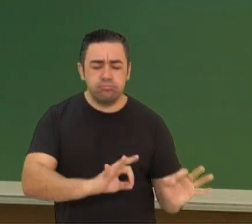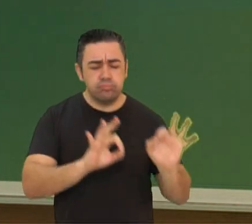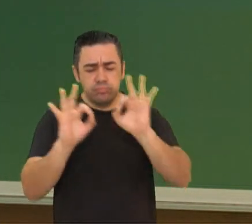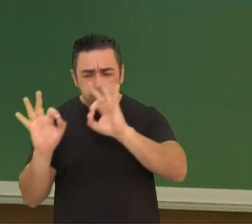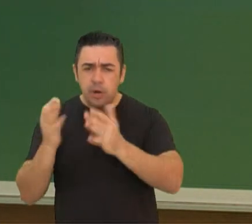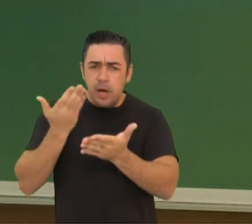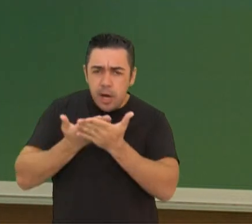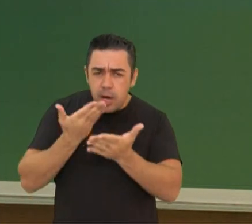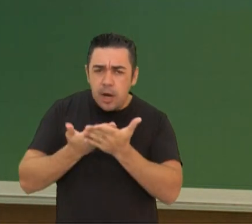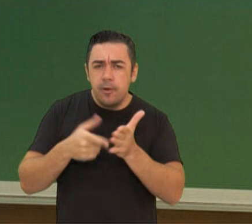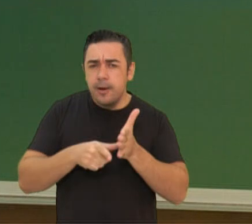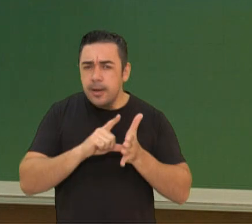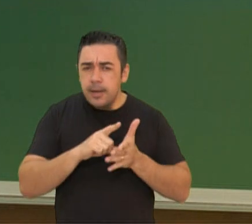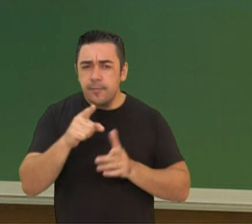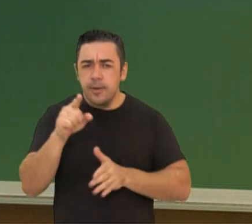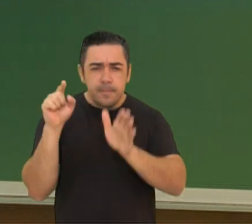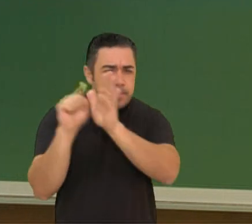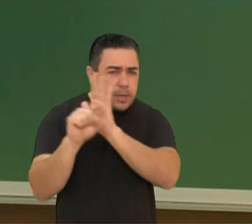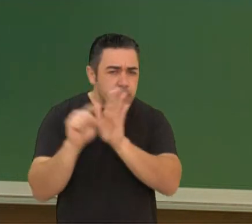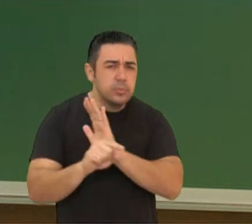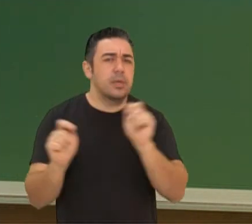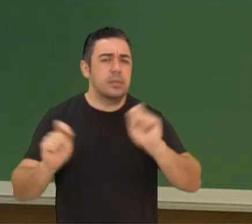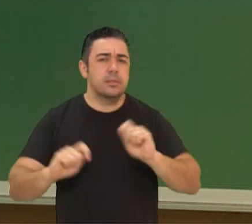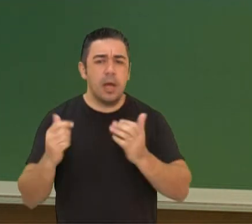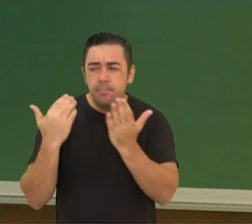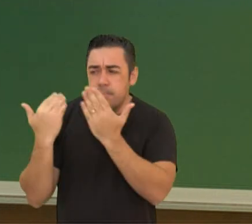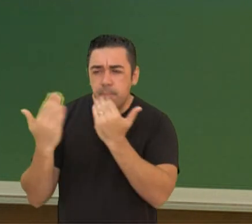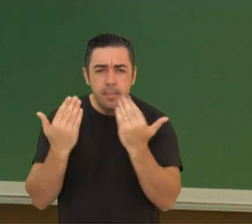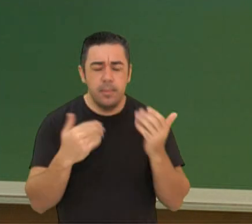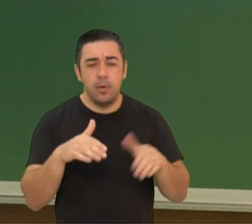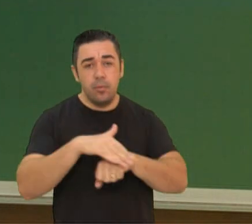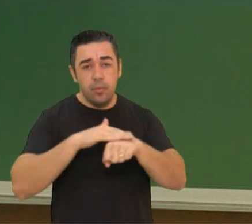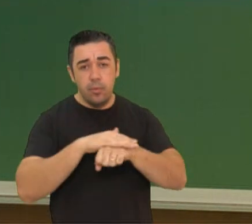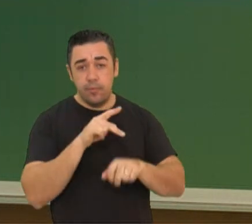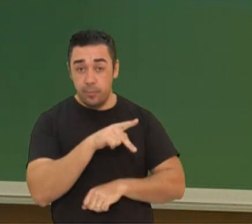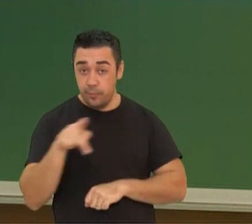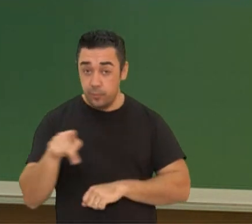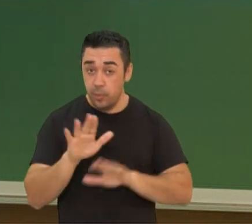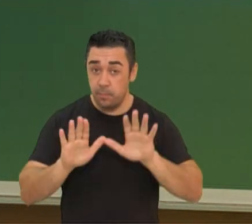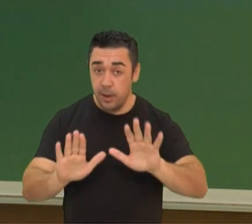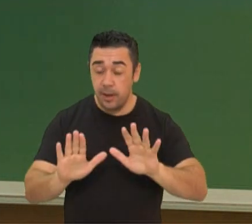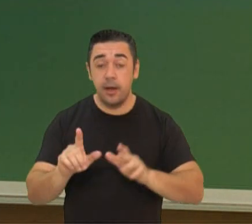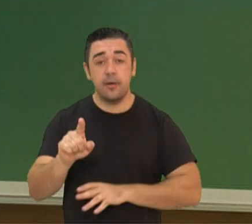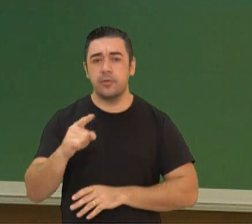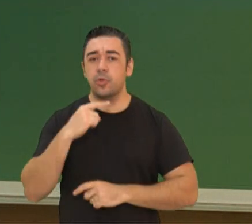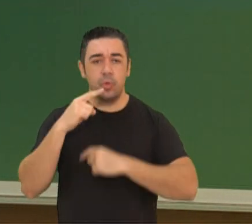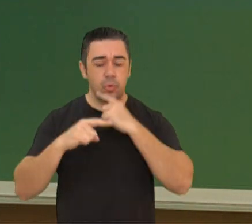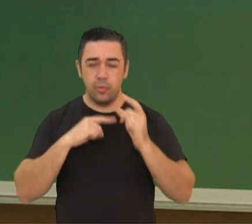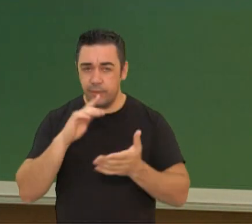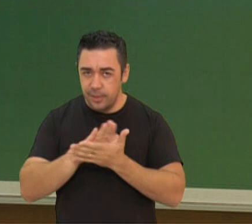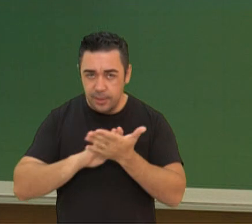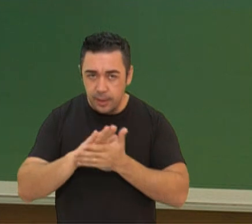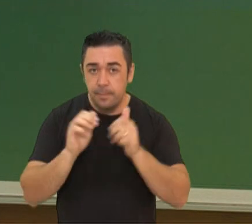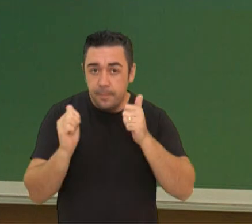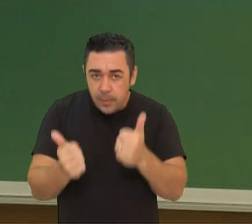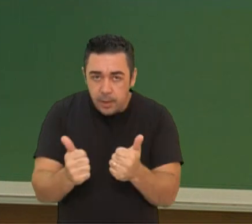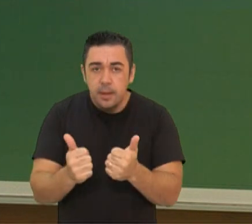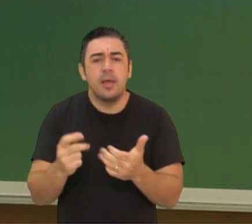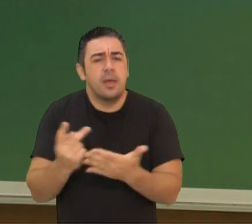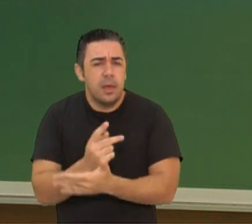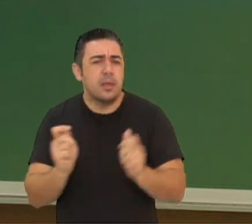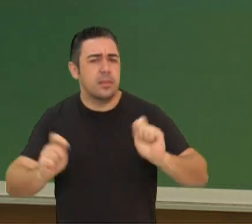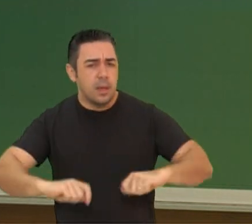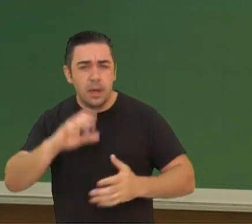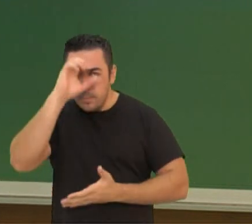as aulas, né? Perguntar, interagir com seus professores, tá? Mas, né, não fica com dúvida, beleza? Errando a gente